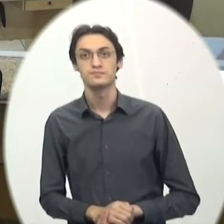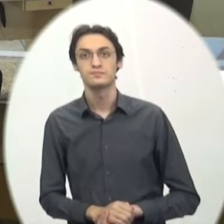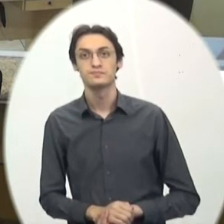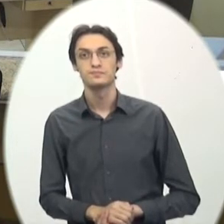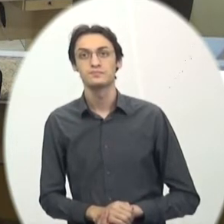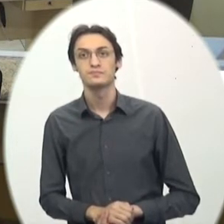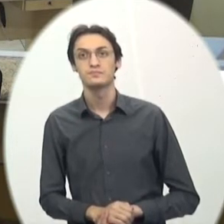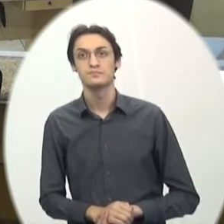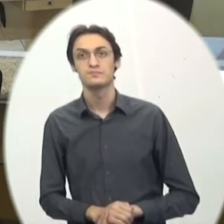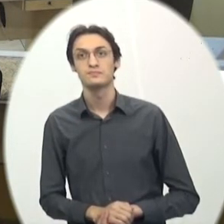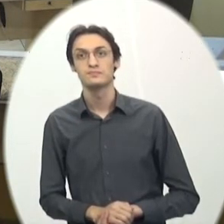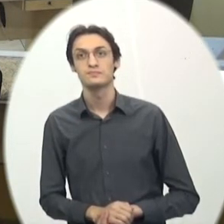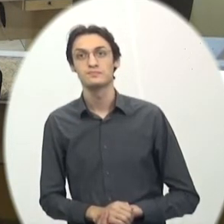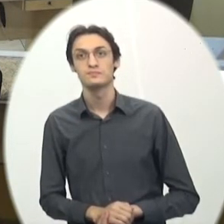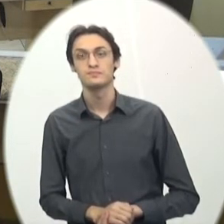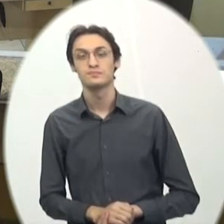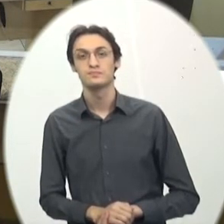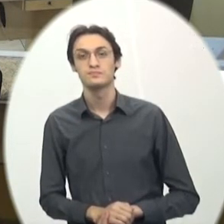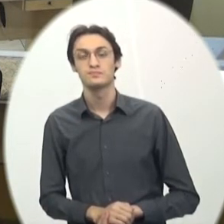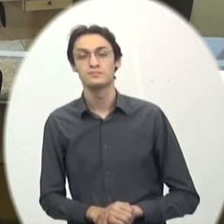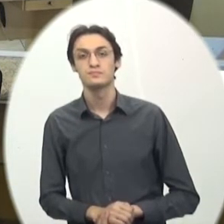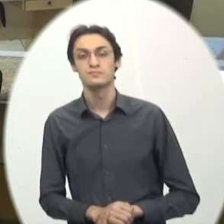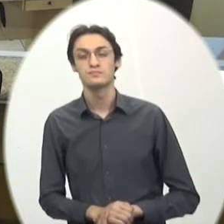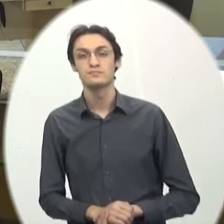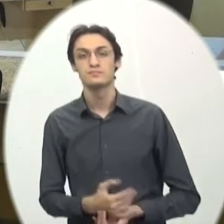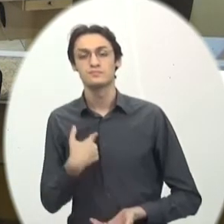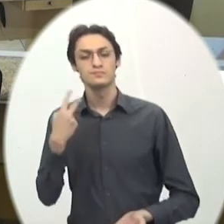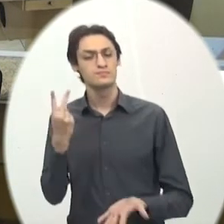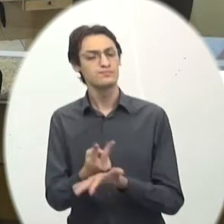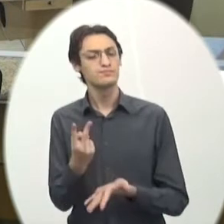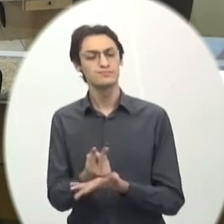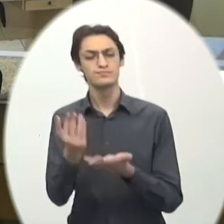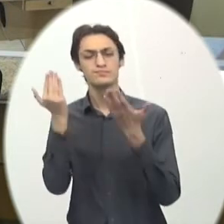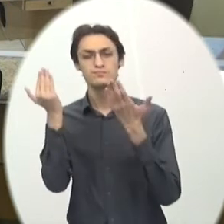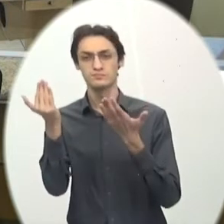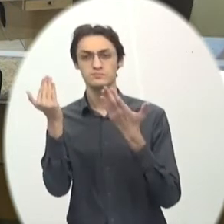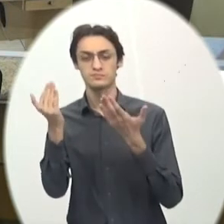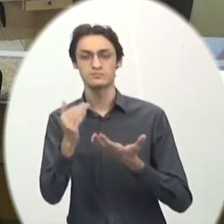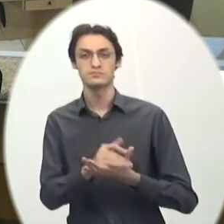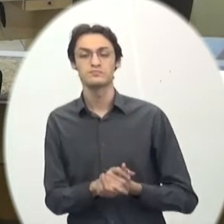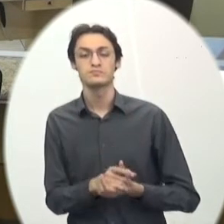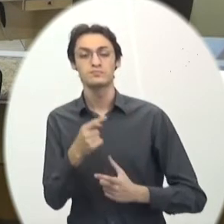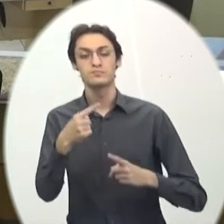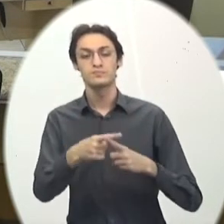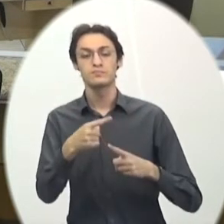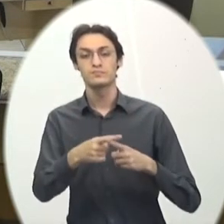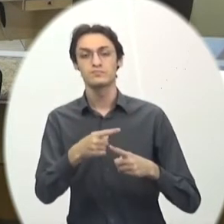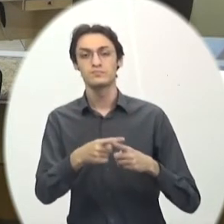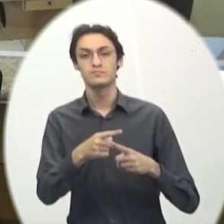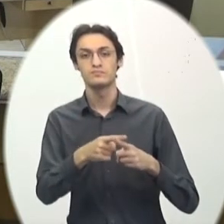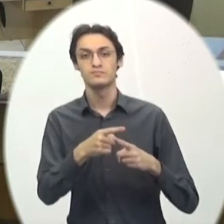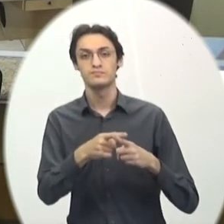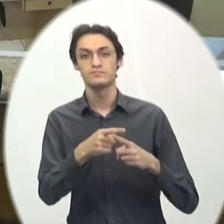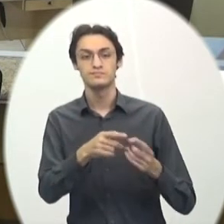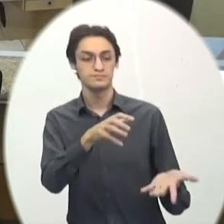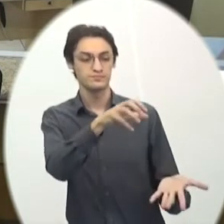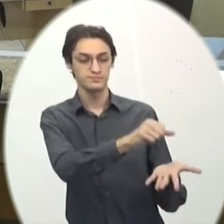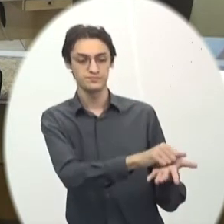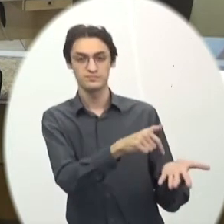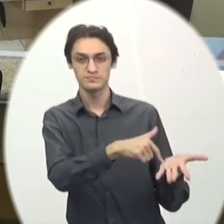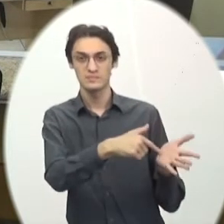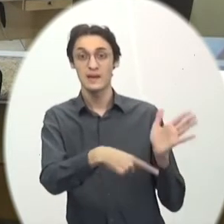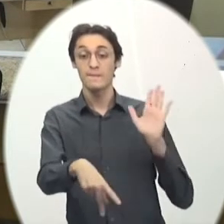Eu ainda continuo na dúvida quando o contrato previa a contratação de